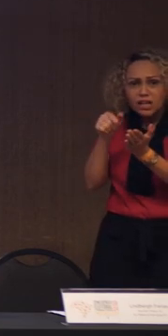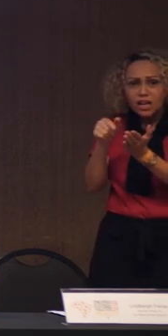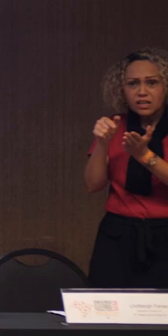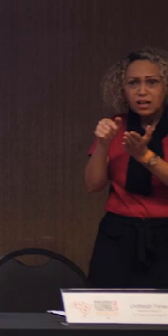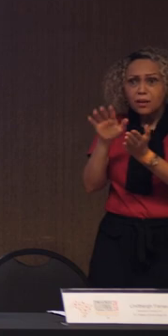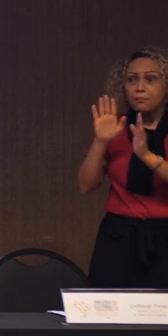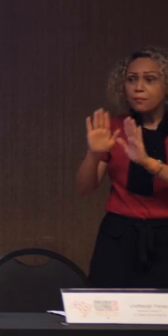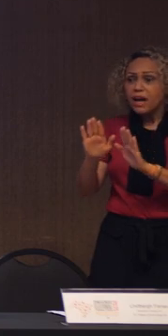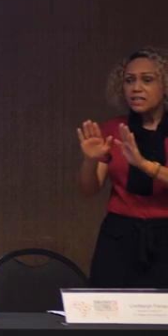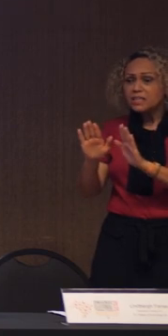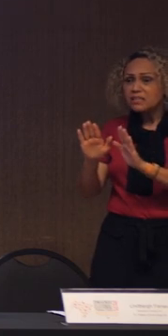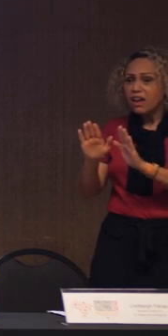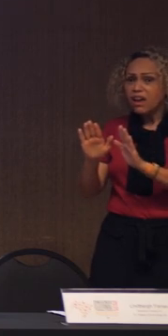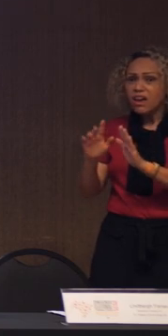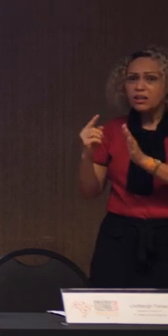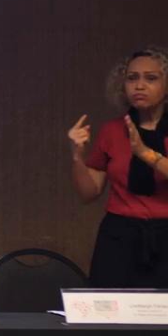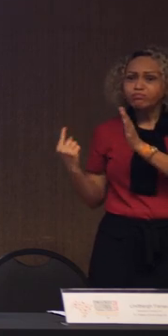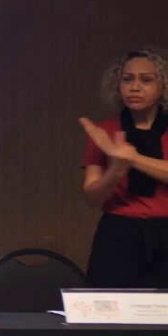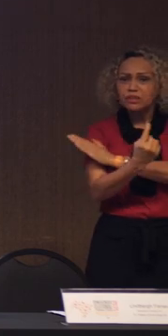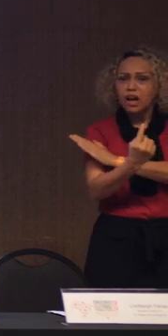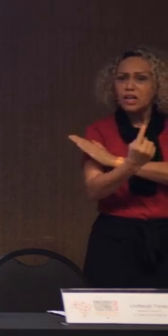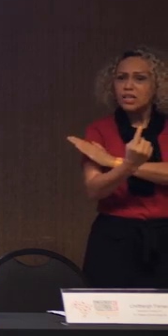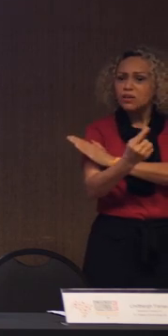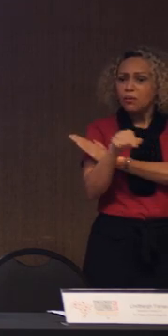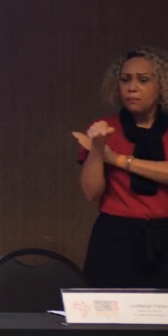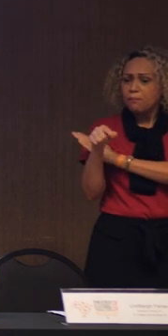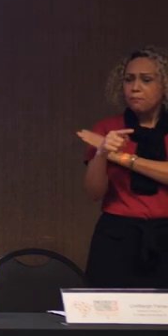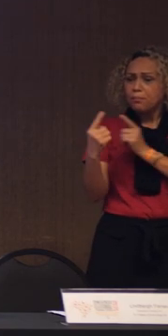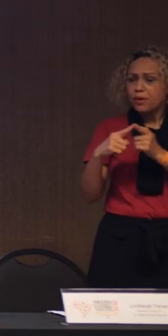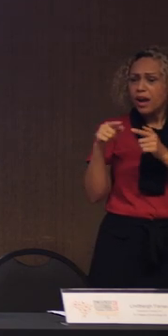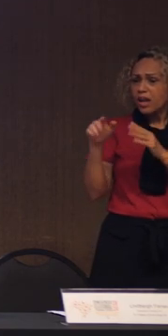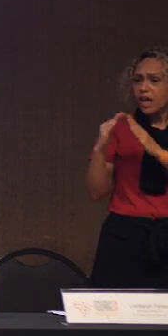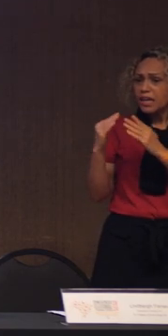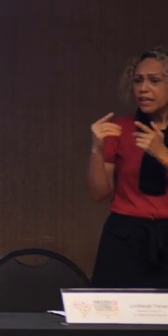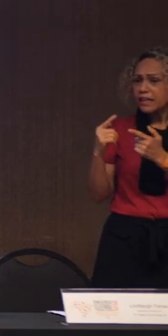cristianismo. A preferência dos pobres. Jesus não entrou